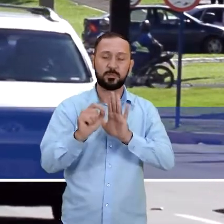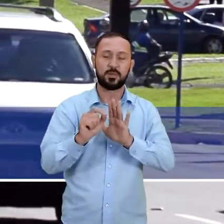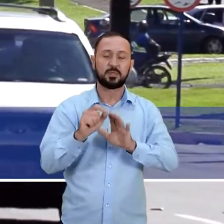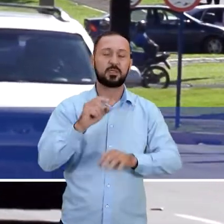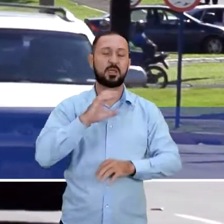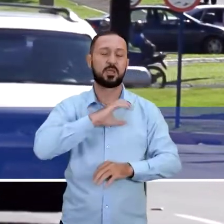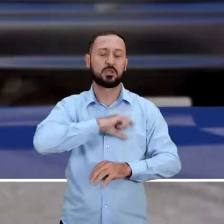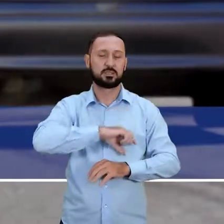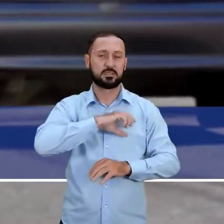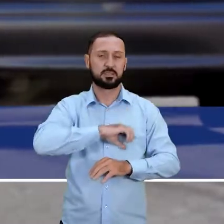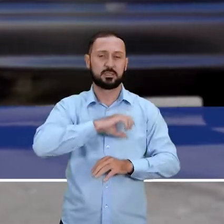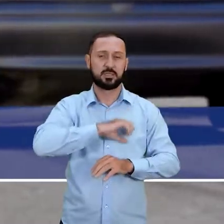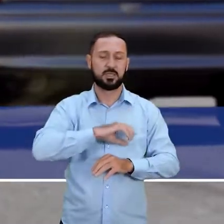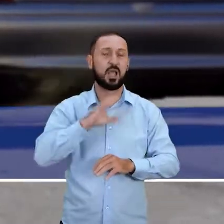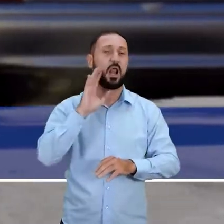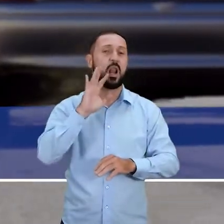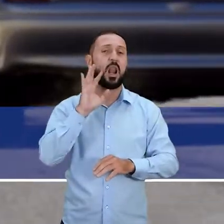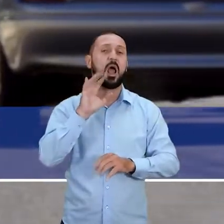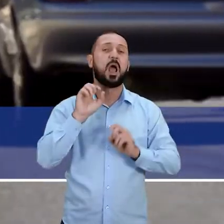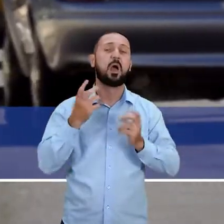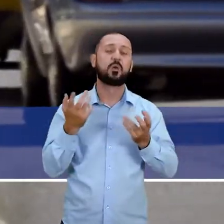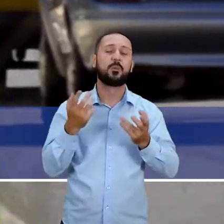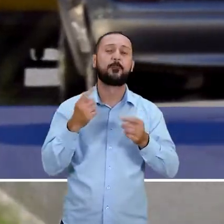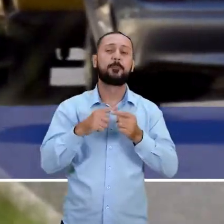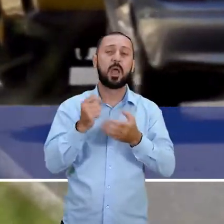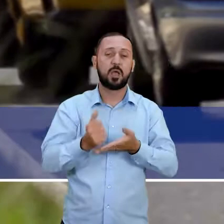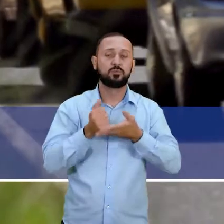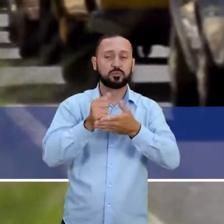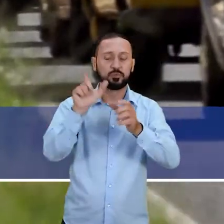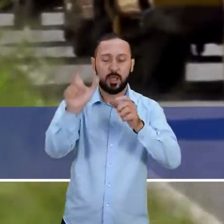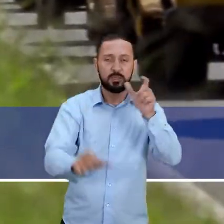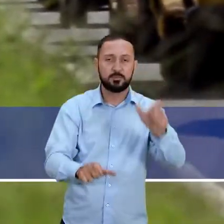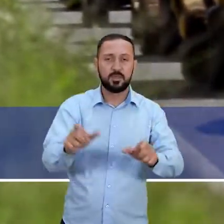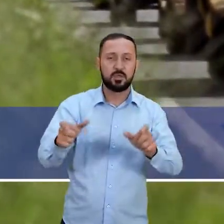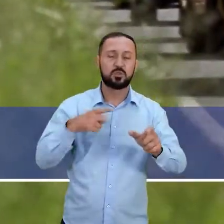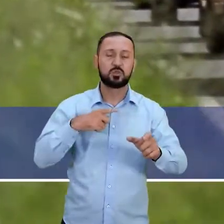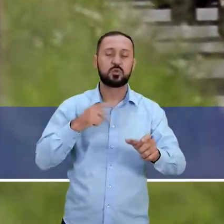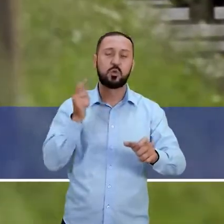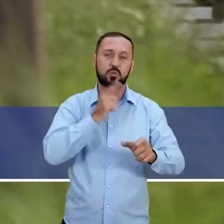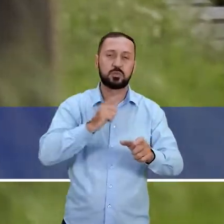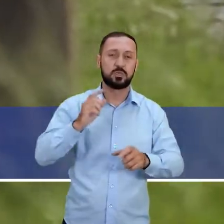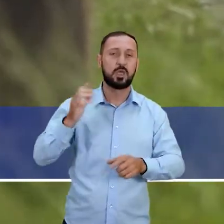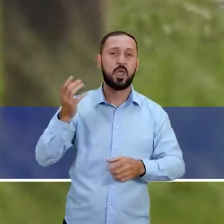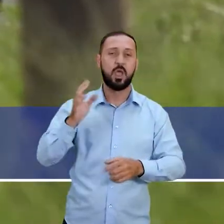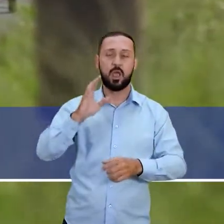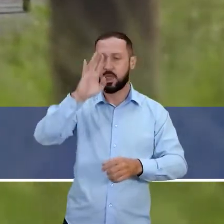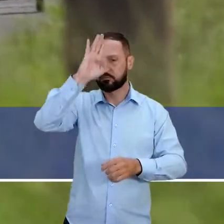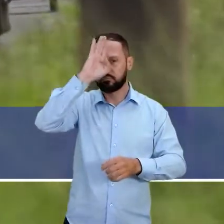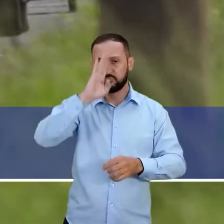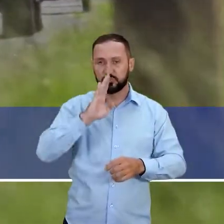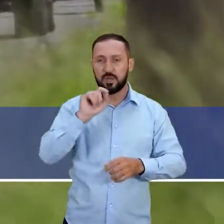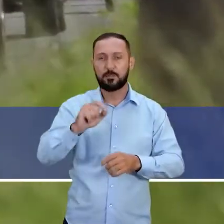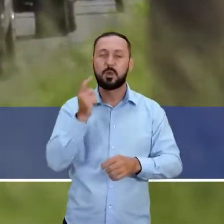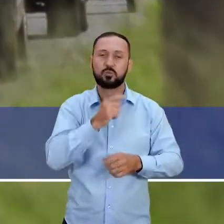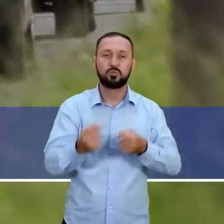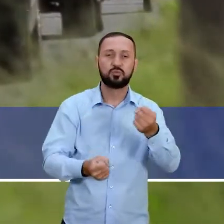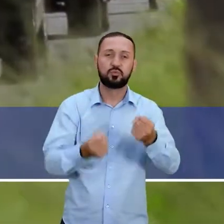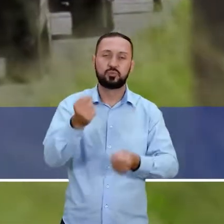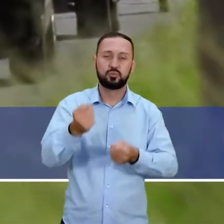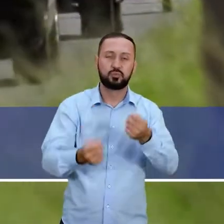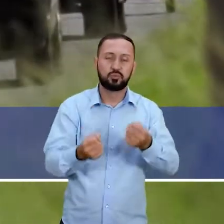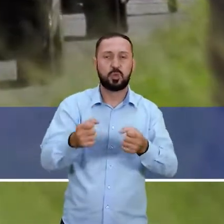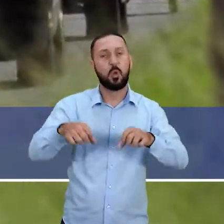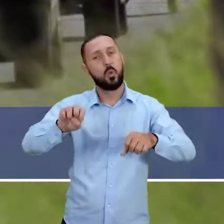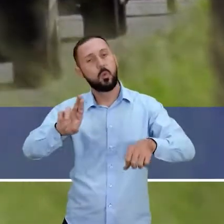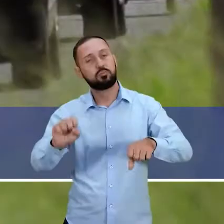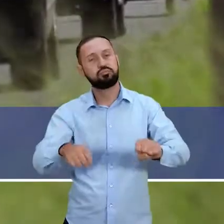CNH Social, com a finalidade de possibilitar ao cidadão o acesso gratuito aos serviços de habilitação para